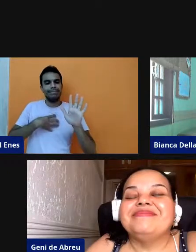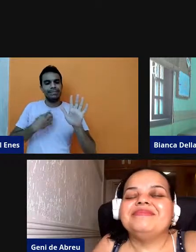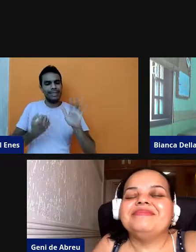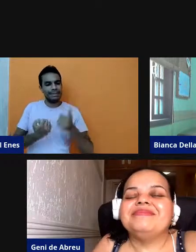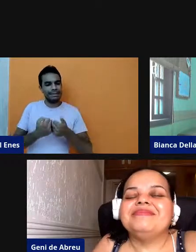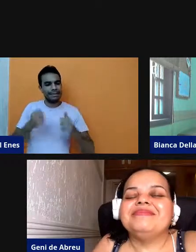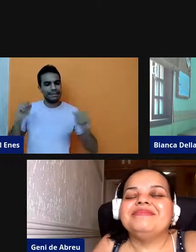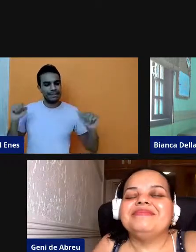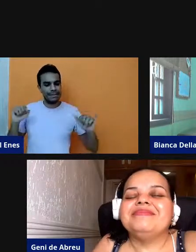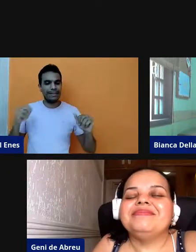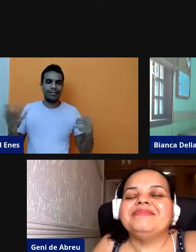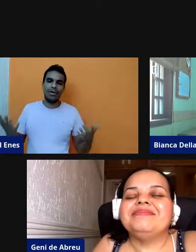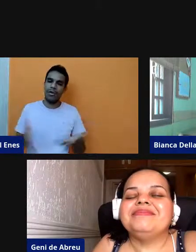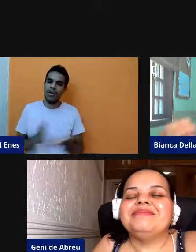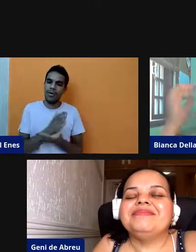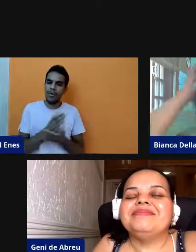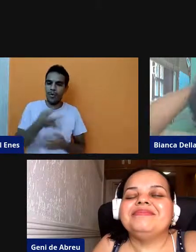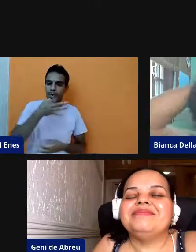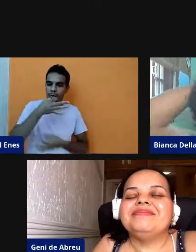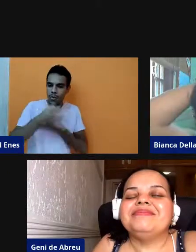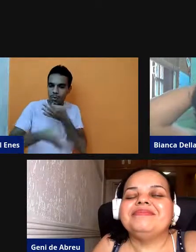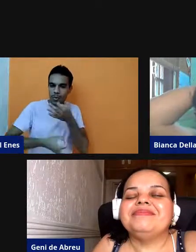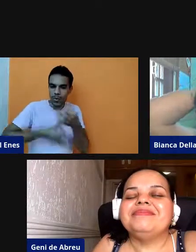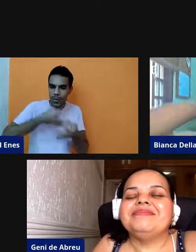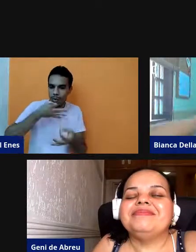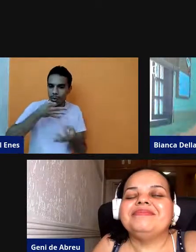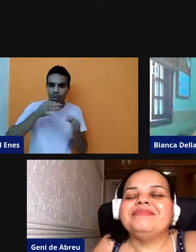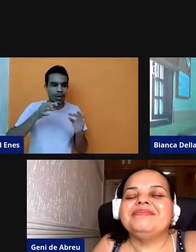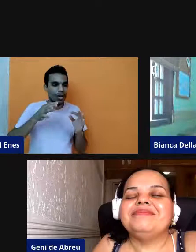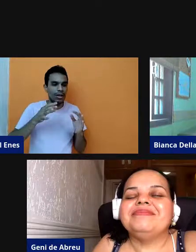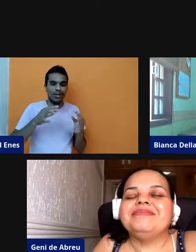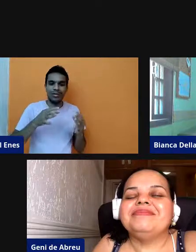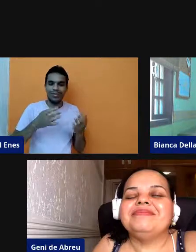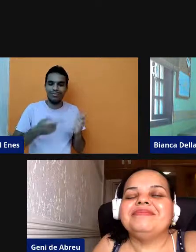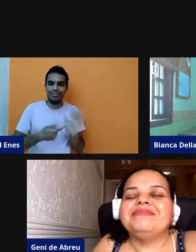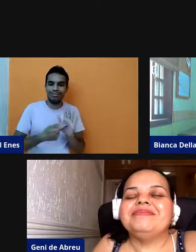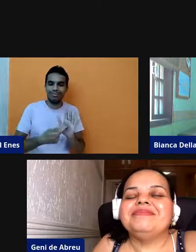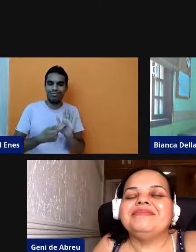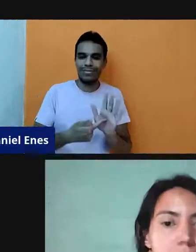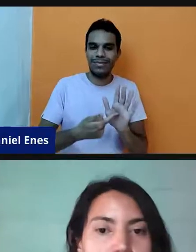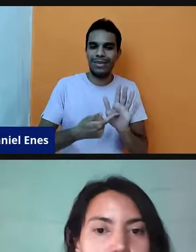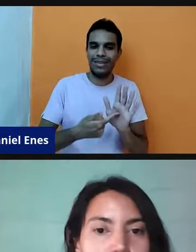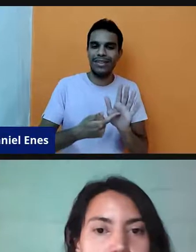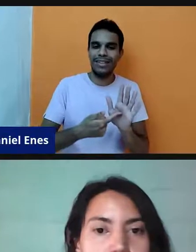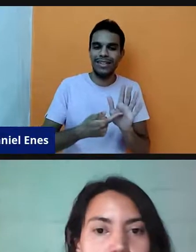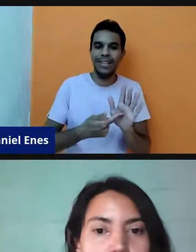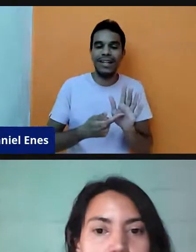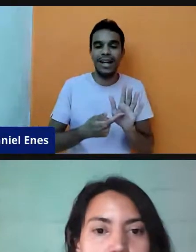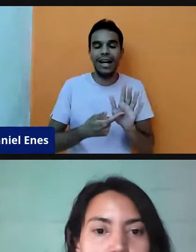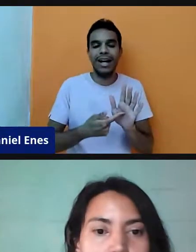grande. Eu vou trazer alguns comentários que eu não posso colocar aqui, porque vieram lá da sala da audiodescrição, né?